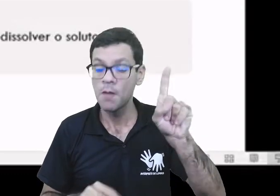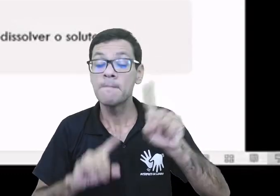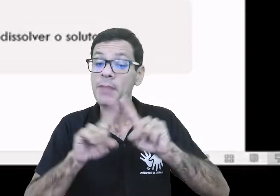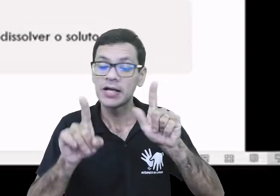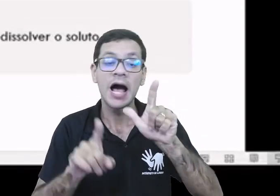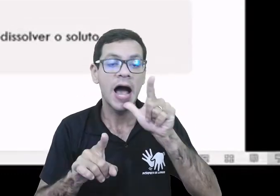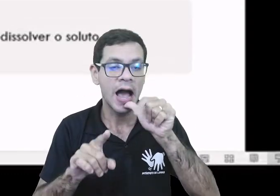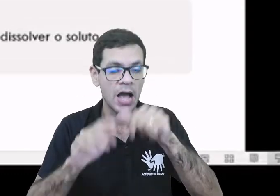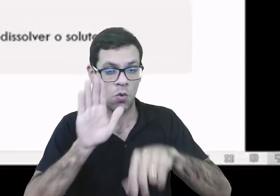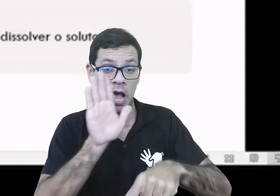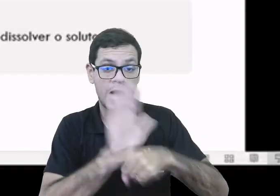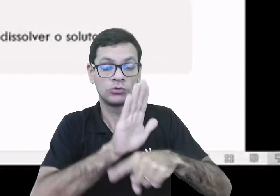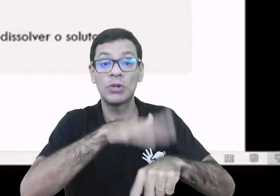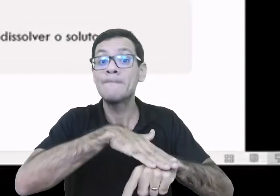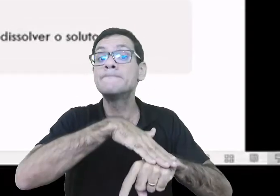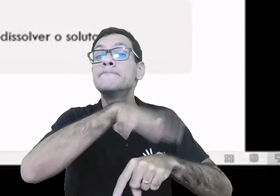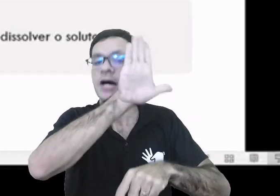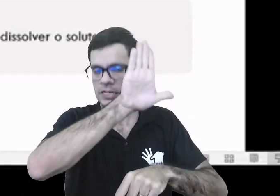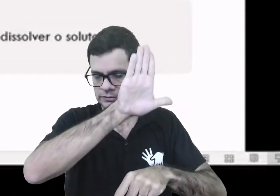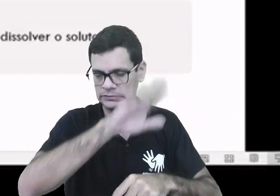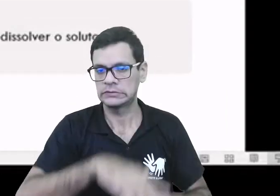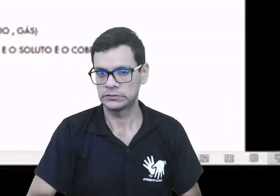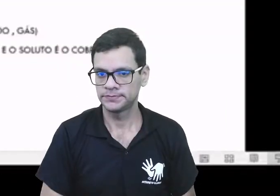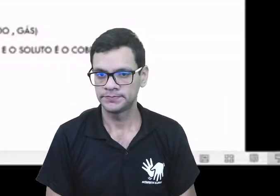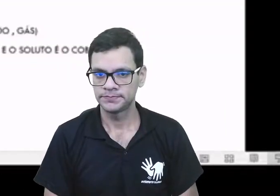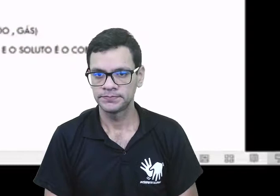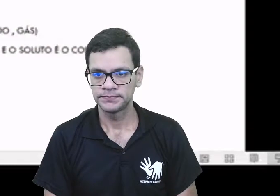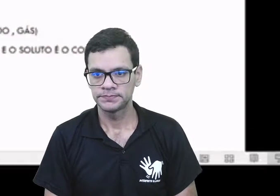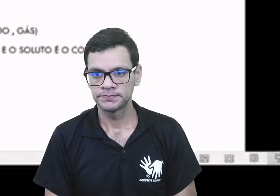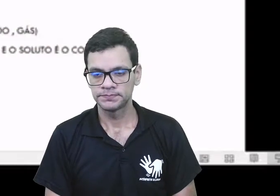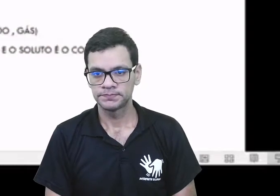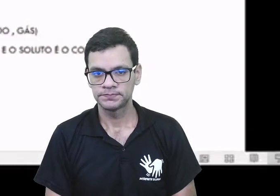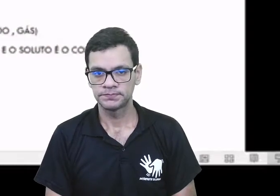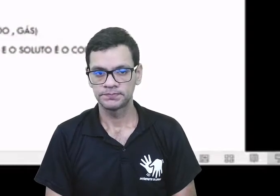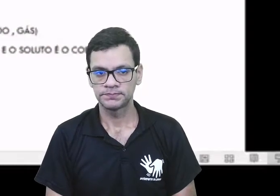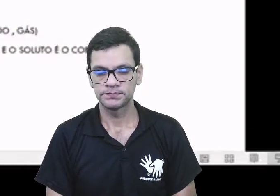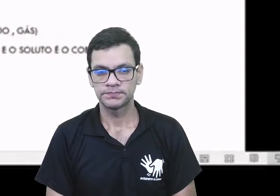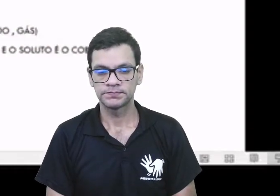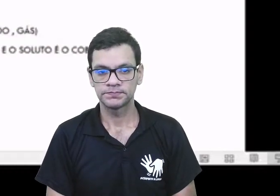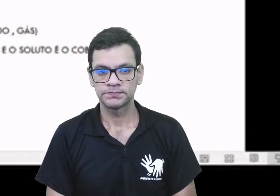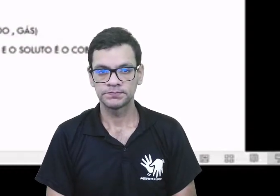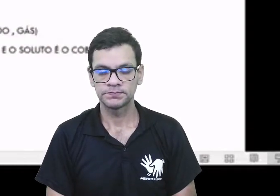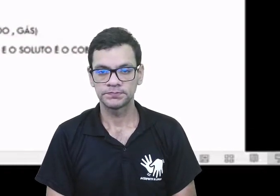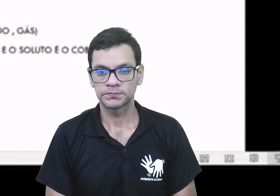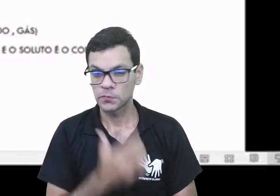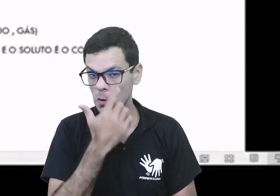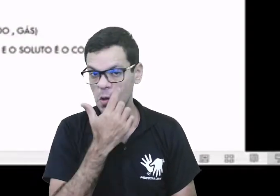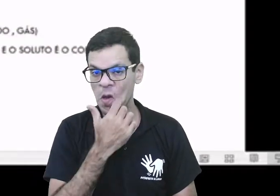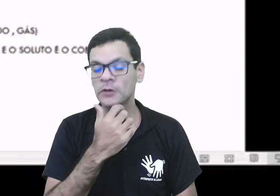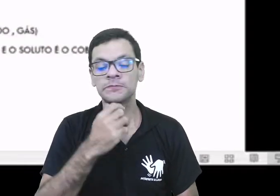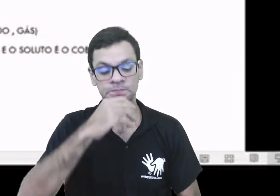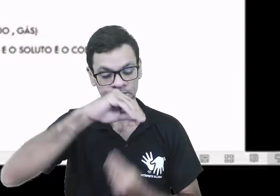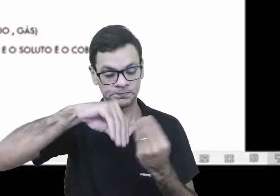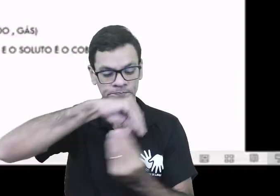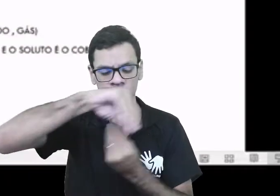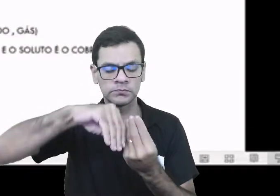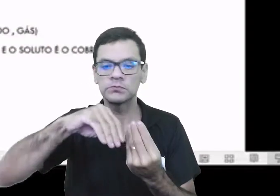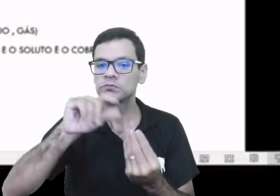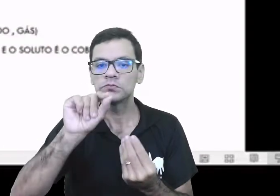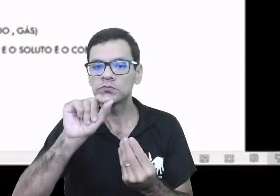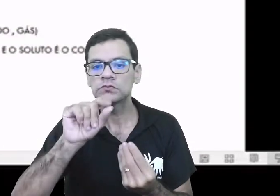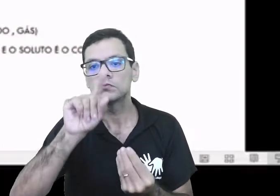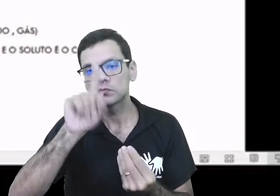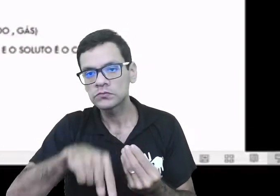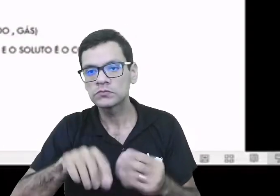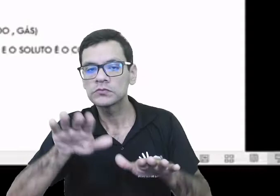universal, tá? Geral. E aí, essas soluções, elas são classificadas quanto ao estado